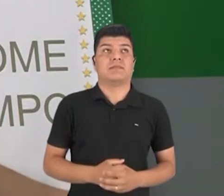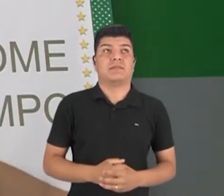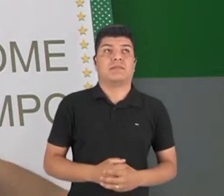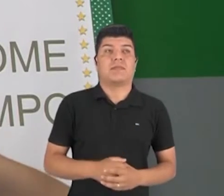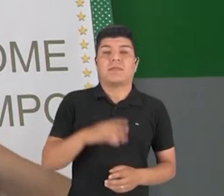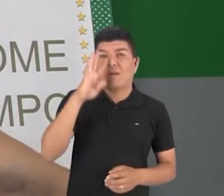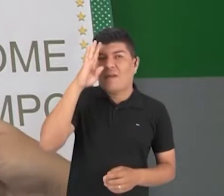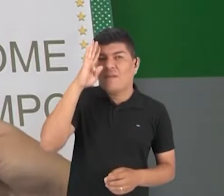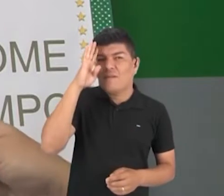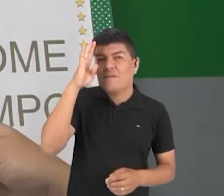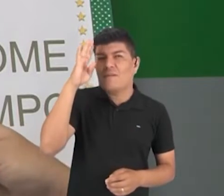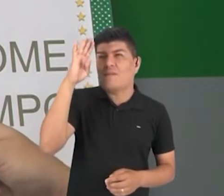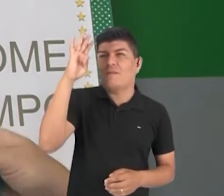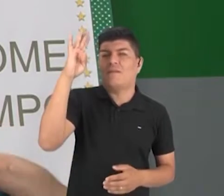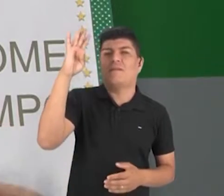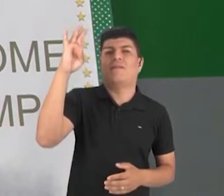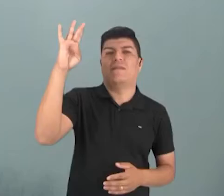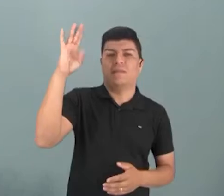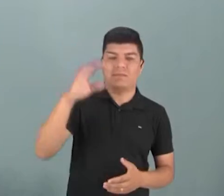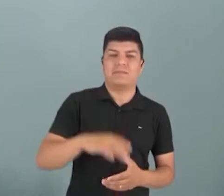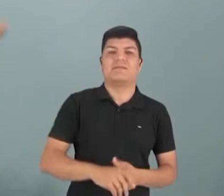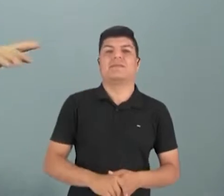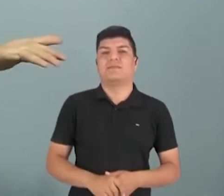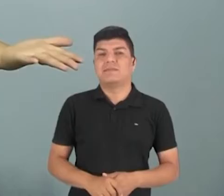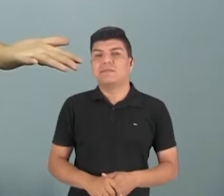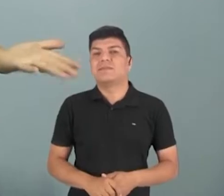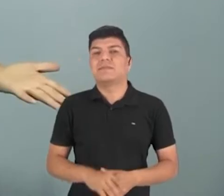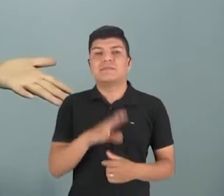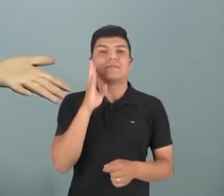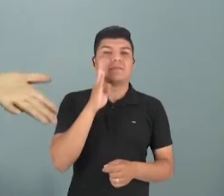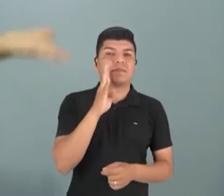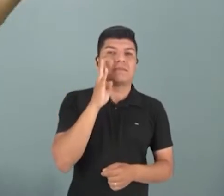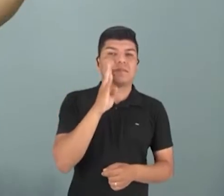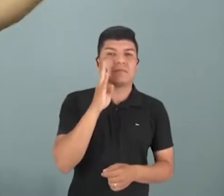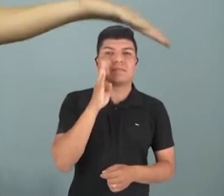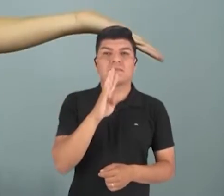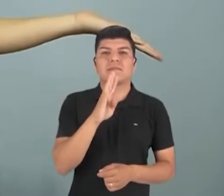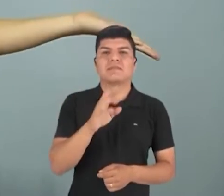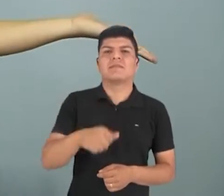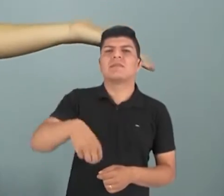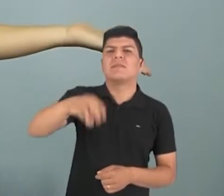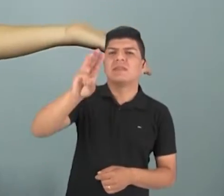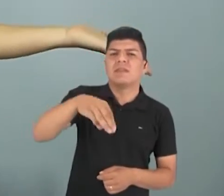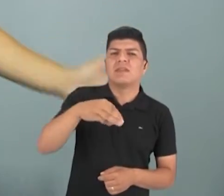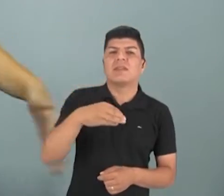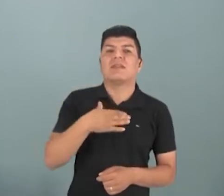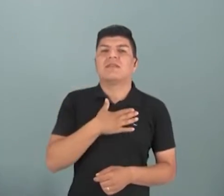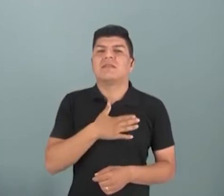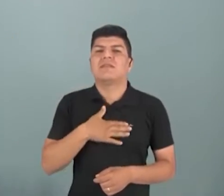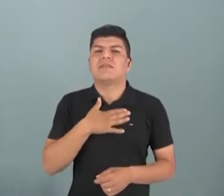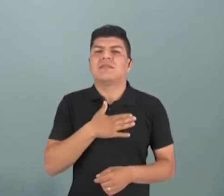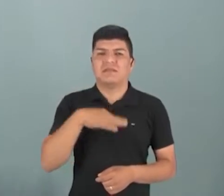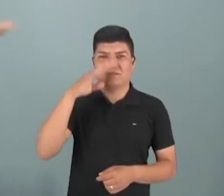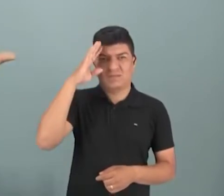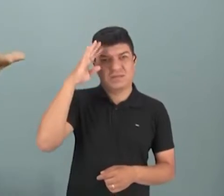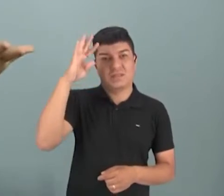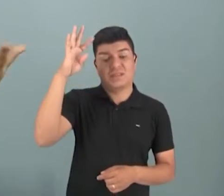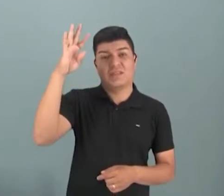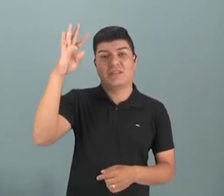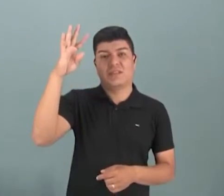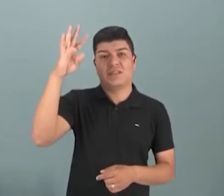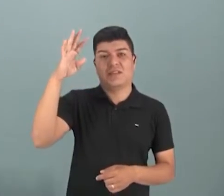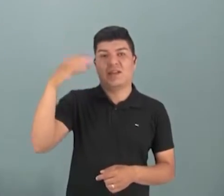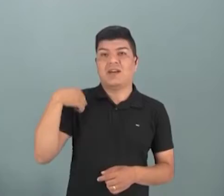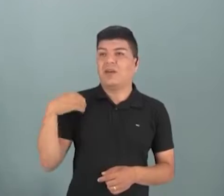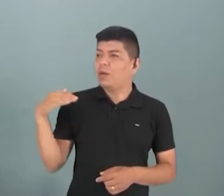A Sonhadora oauth legal quem gosta de sonhar a quando eu